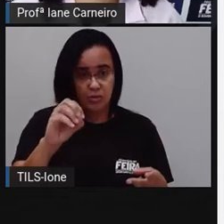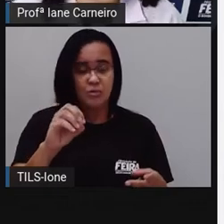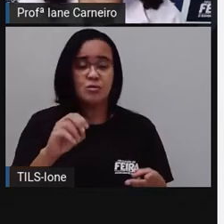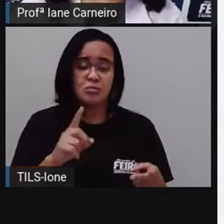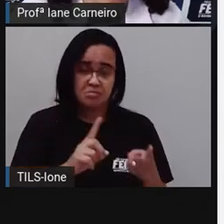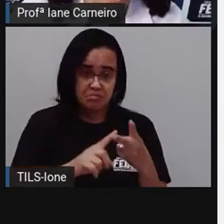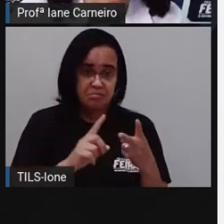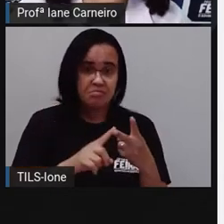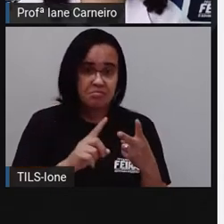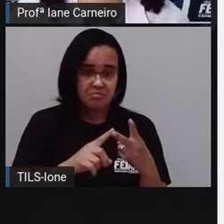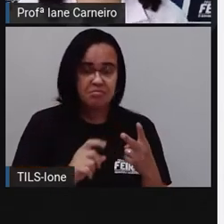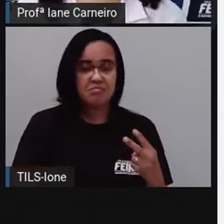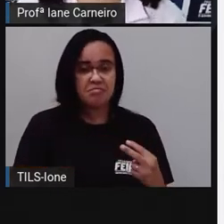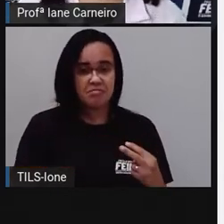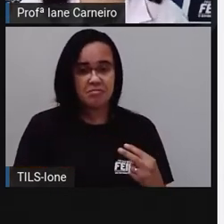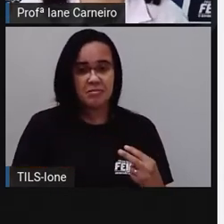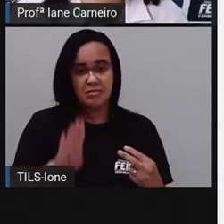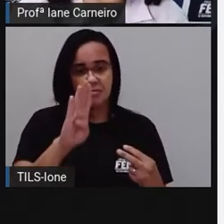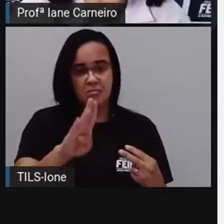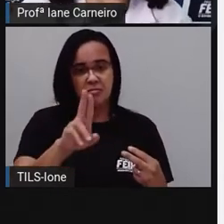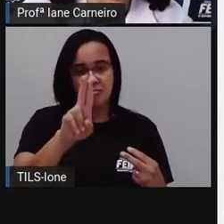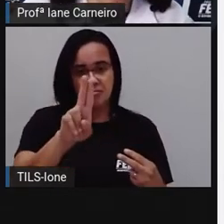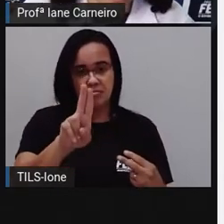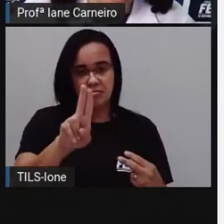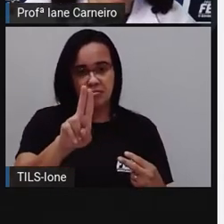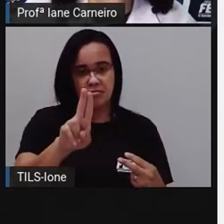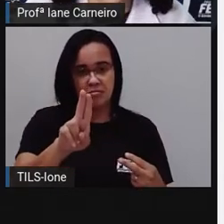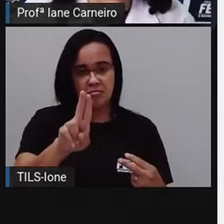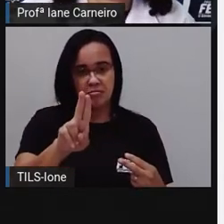também. Vamos lá, ó. Bu.